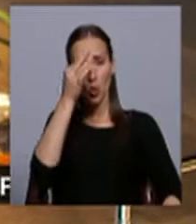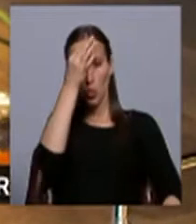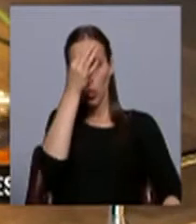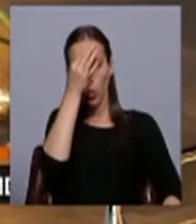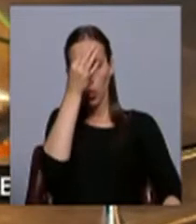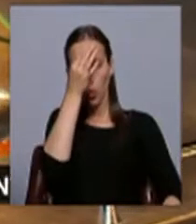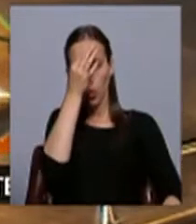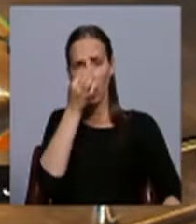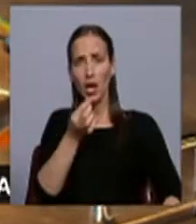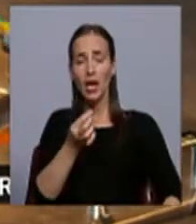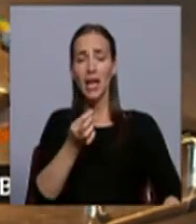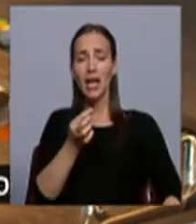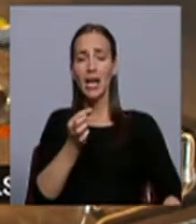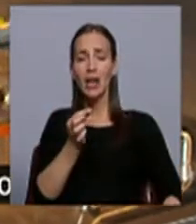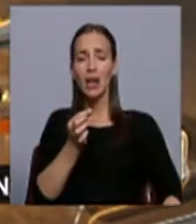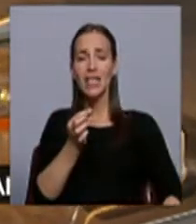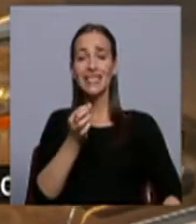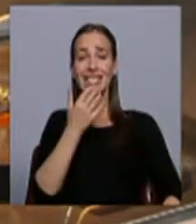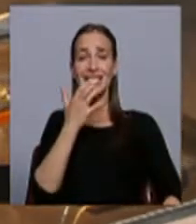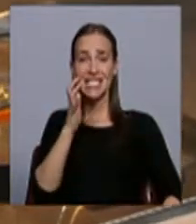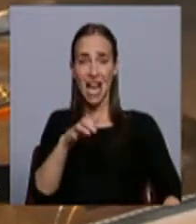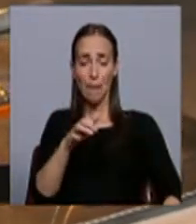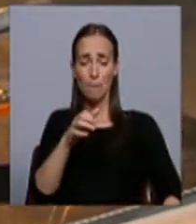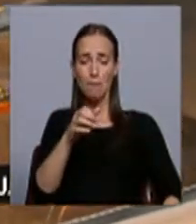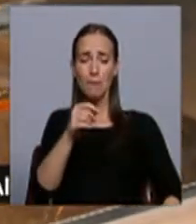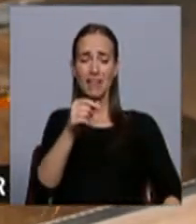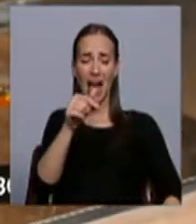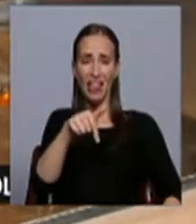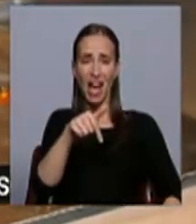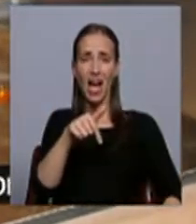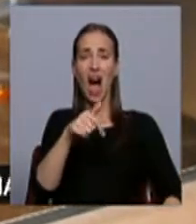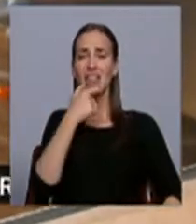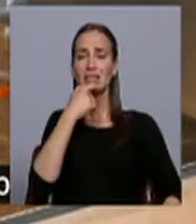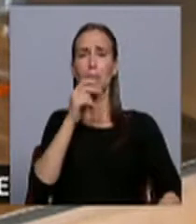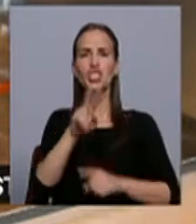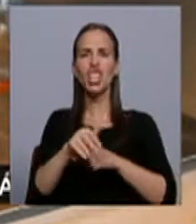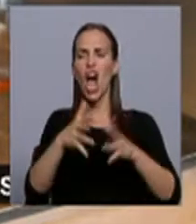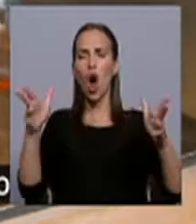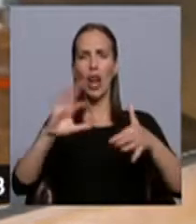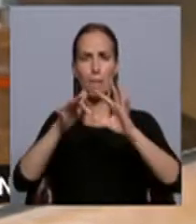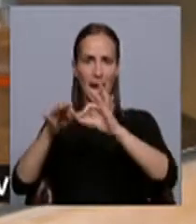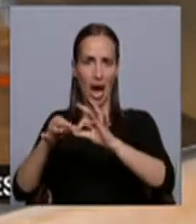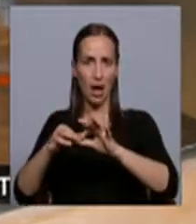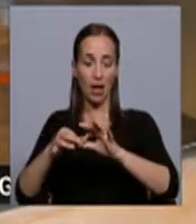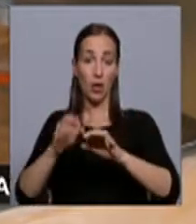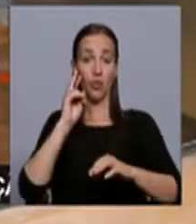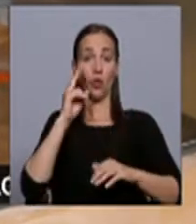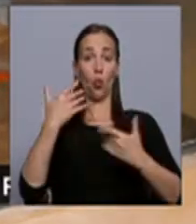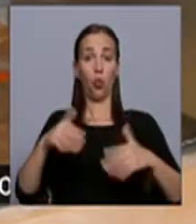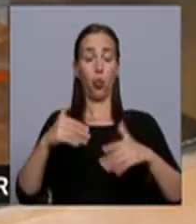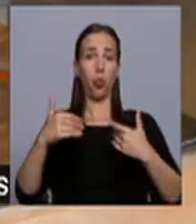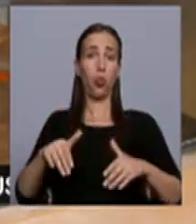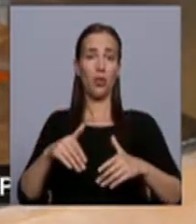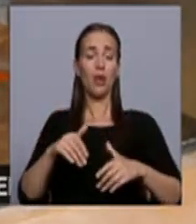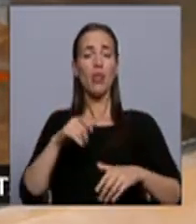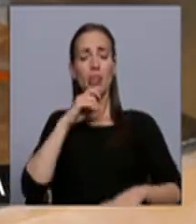meia parte de metano por 1000 milhões. Isto quer dizer, Cristiana, repara bem na precisão deste espectrómetro, é uma pitada de sal